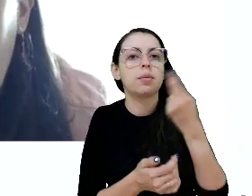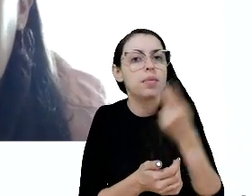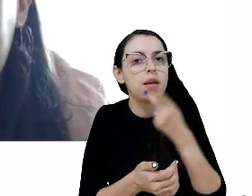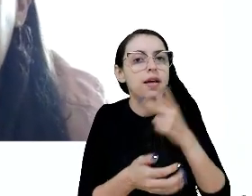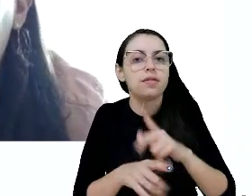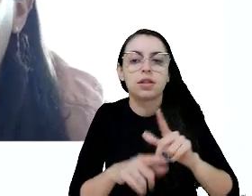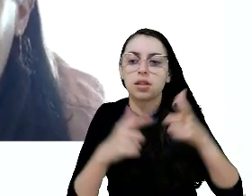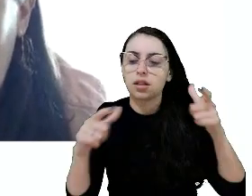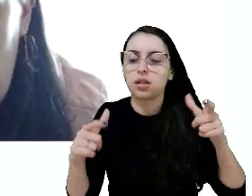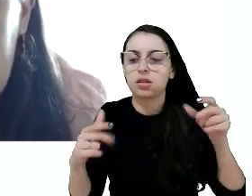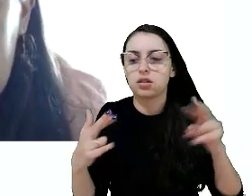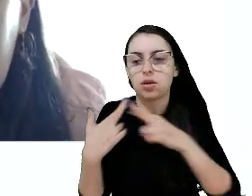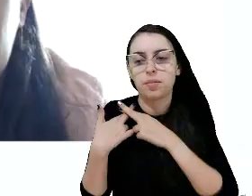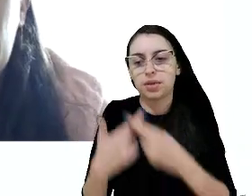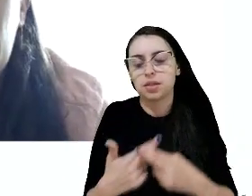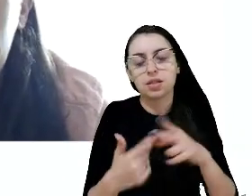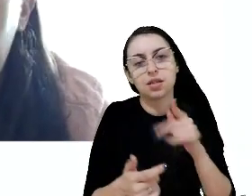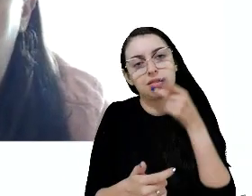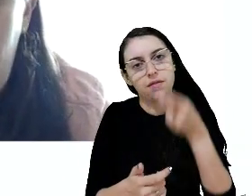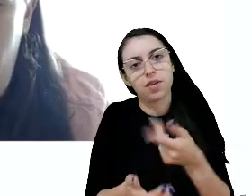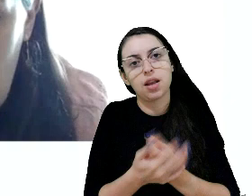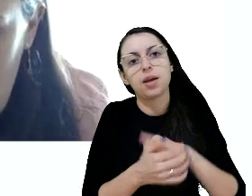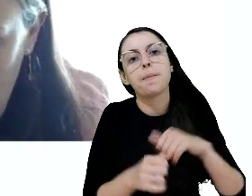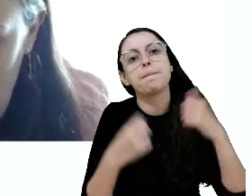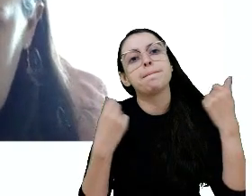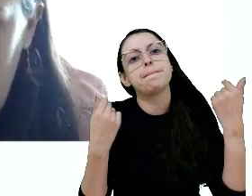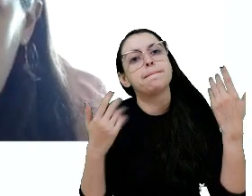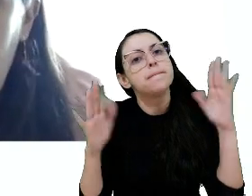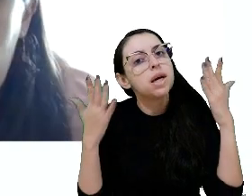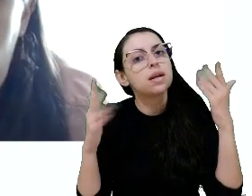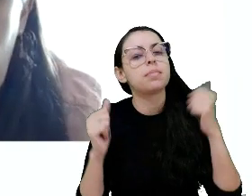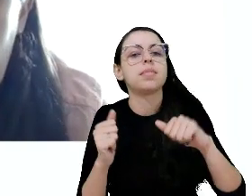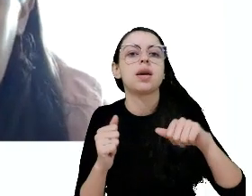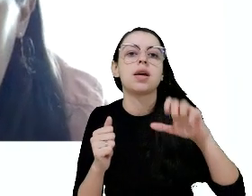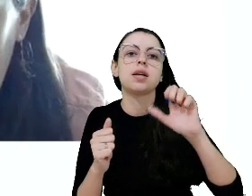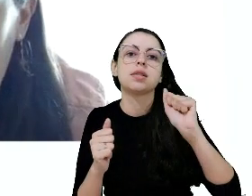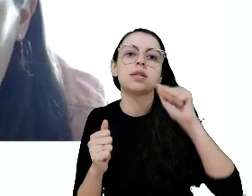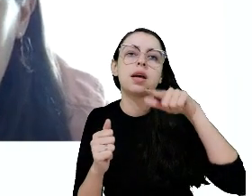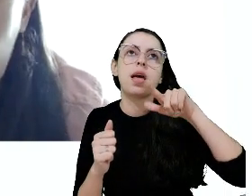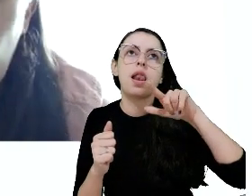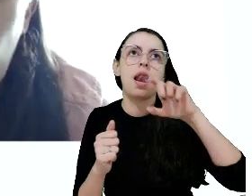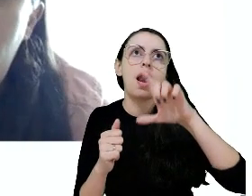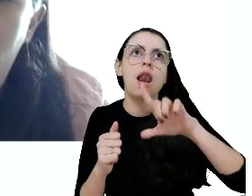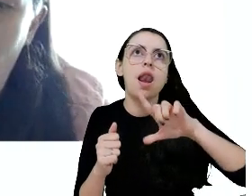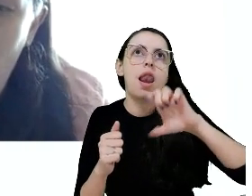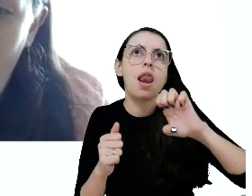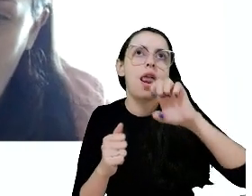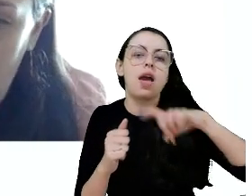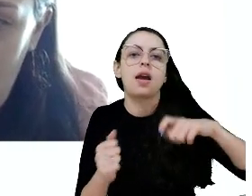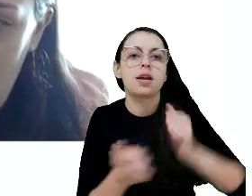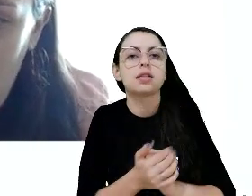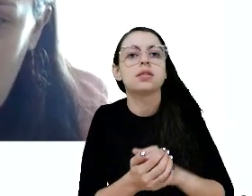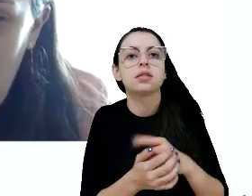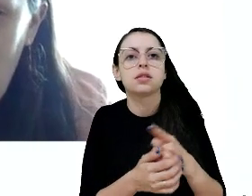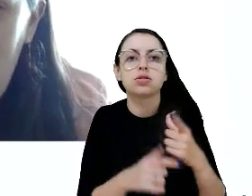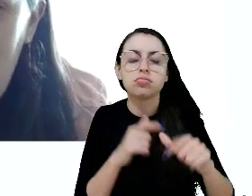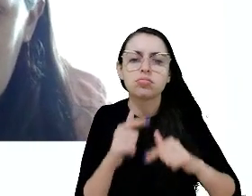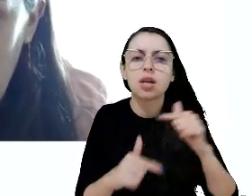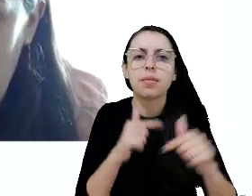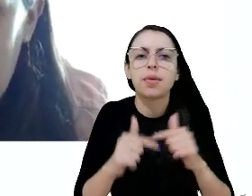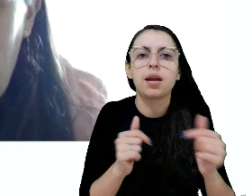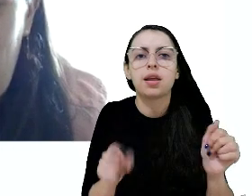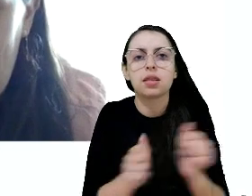sua grande fala, que muito me representa. Parabéns ao Lê Maestro pelo trabalho incrível. Também atuei um bom tempo